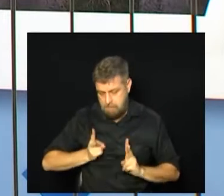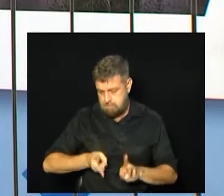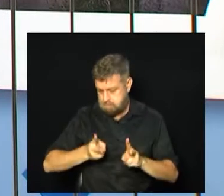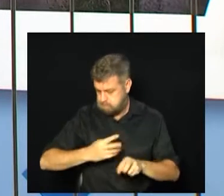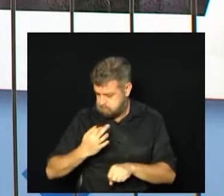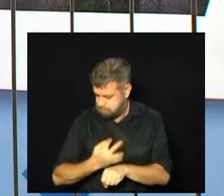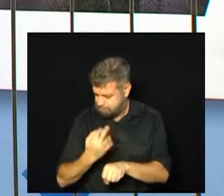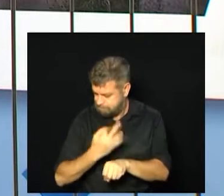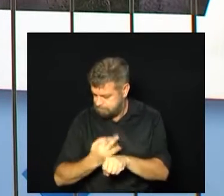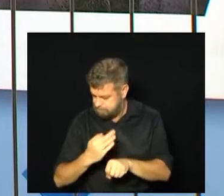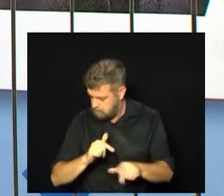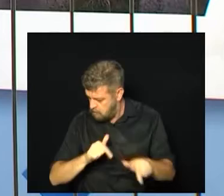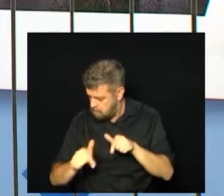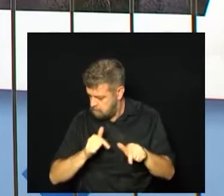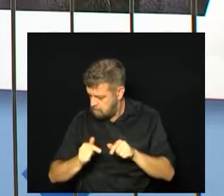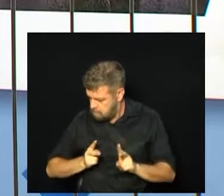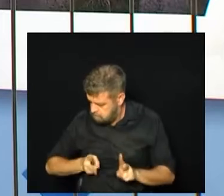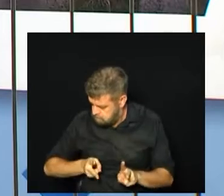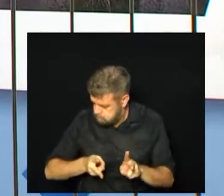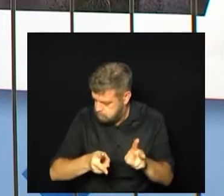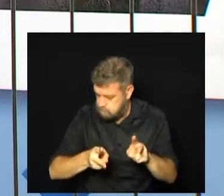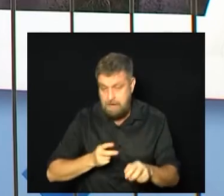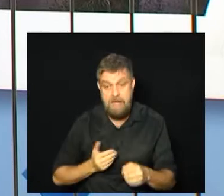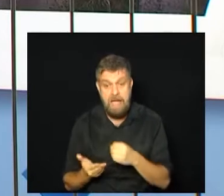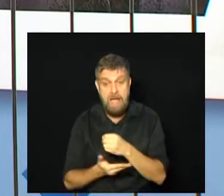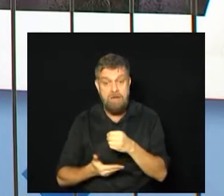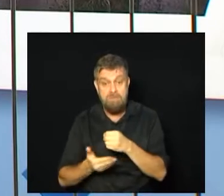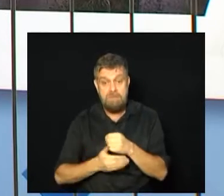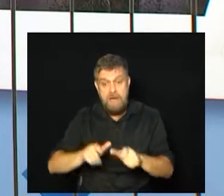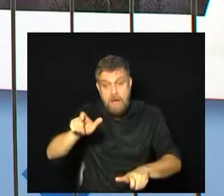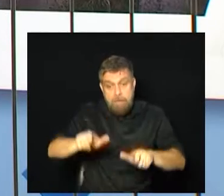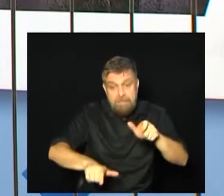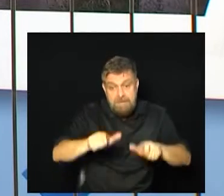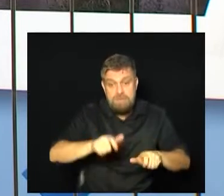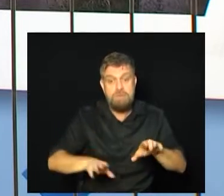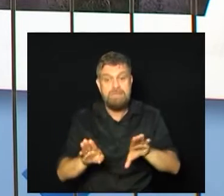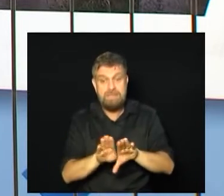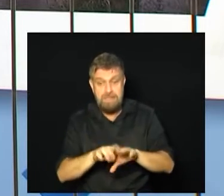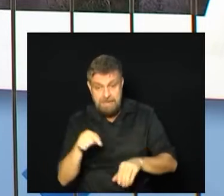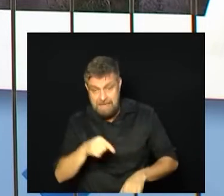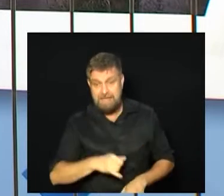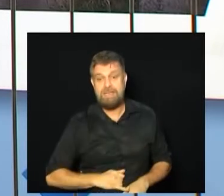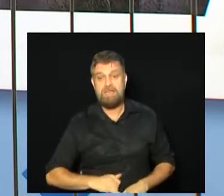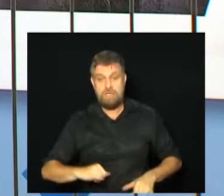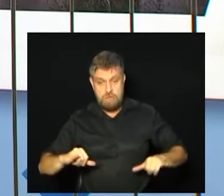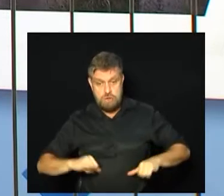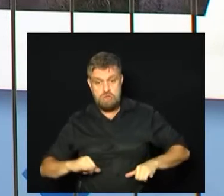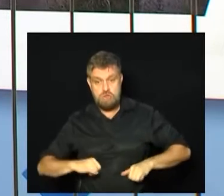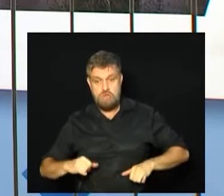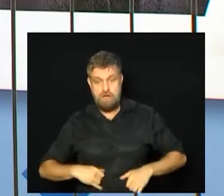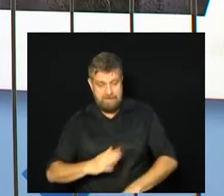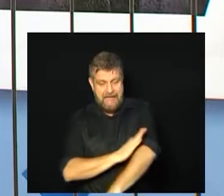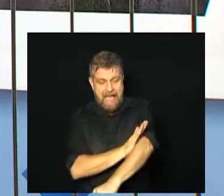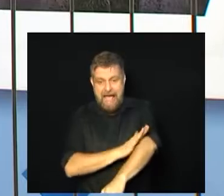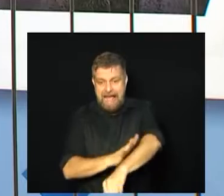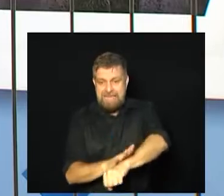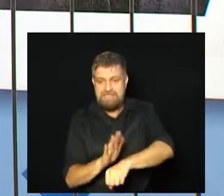continuar esse trabalho que é tão importante. Eu acho que também é fundamental para as outras pessoas que acabam sofrendo racismo e injúria racial na